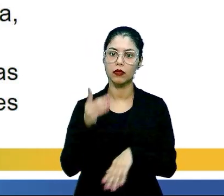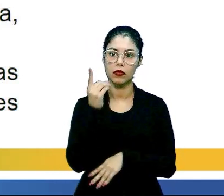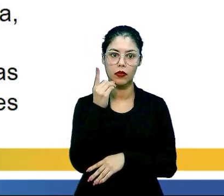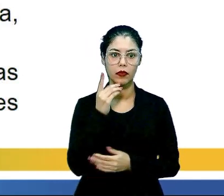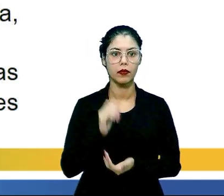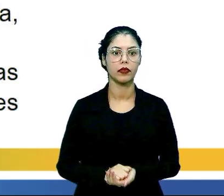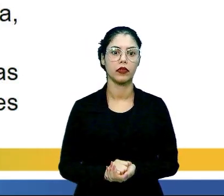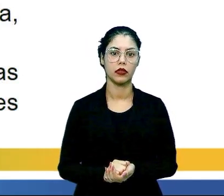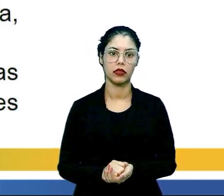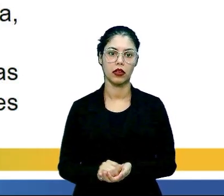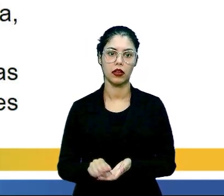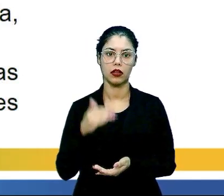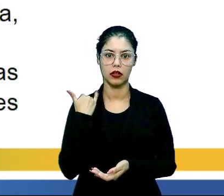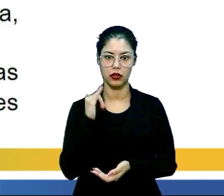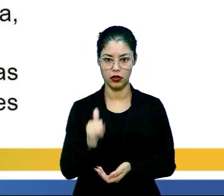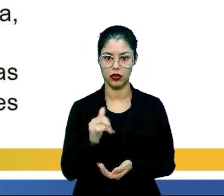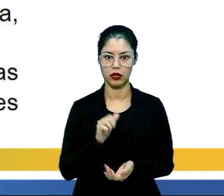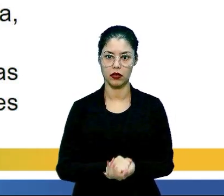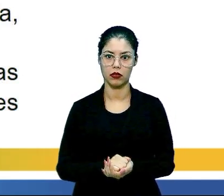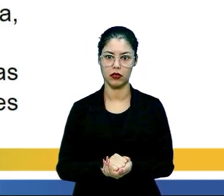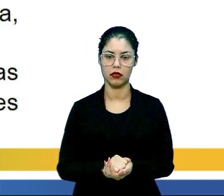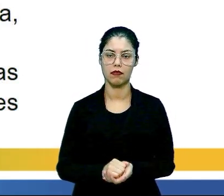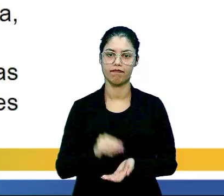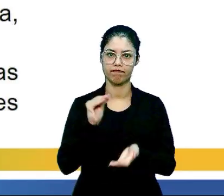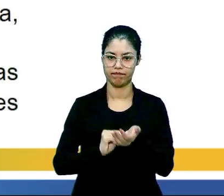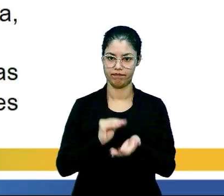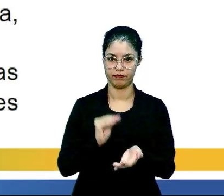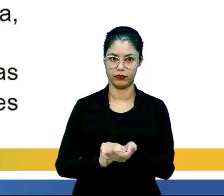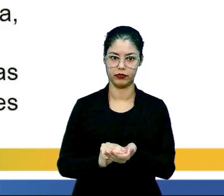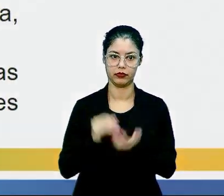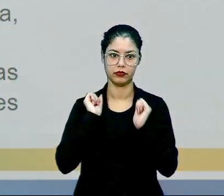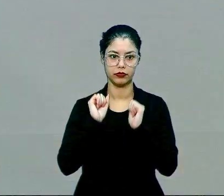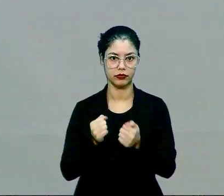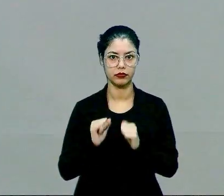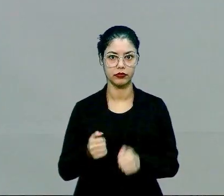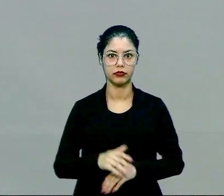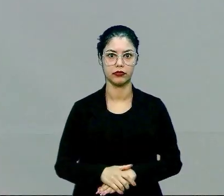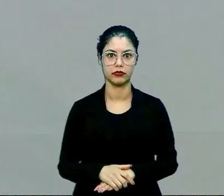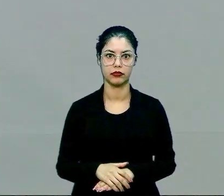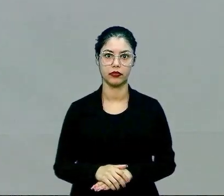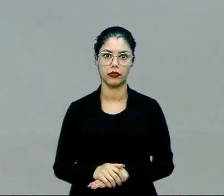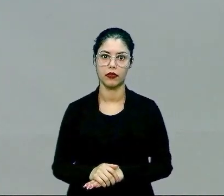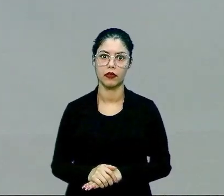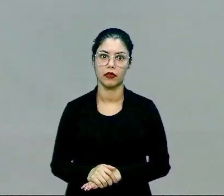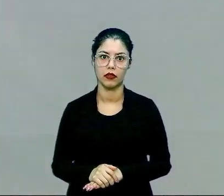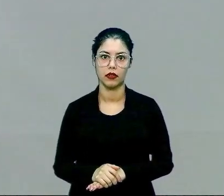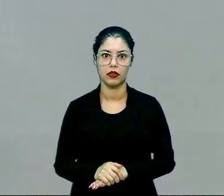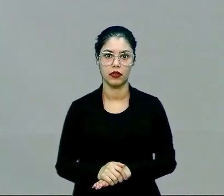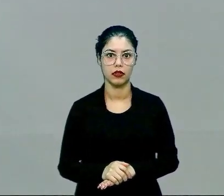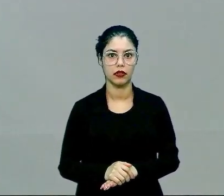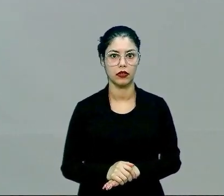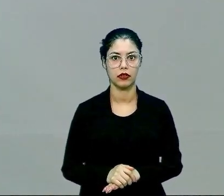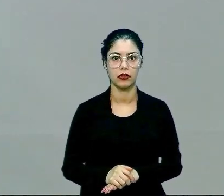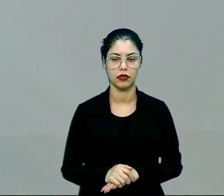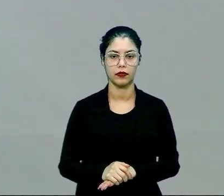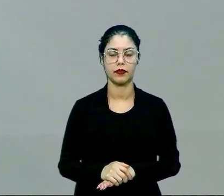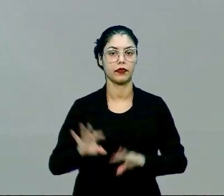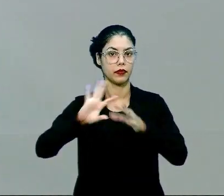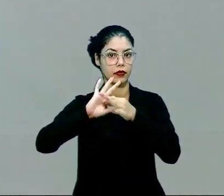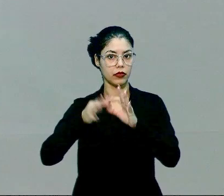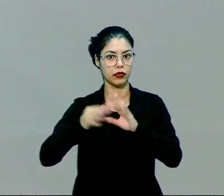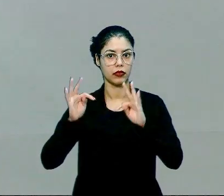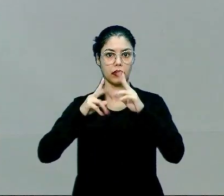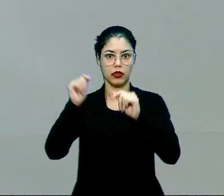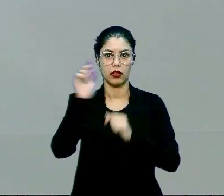no final do dia, mas suas reservas de energia são insuficientes para atividades intelectuais. Vamos contextualizar aqui